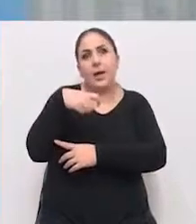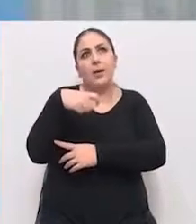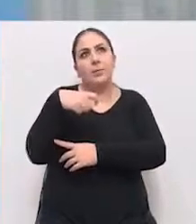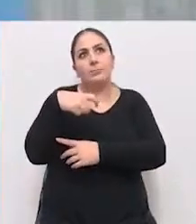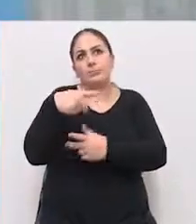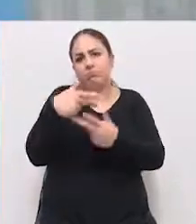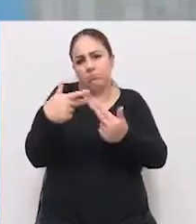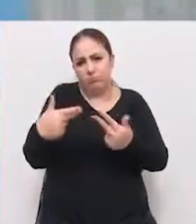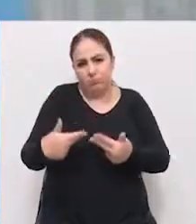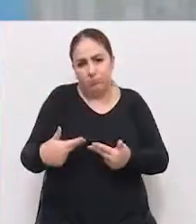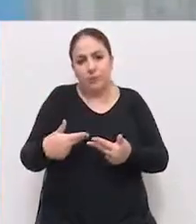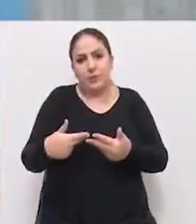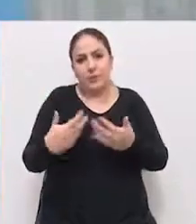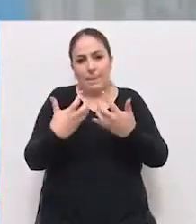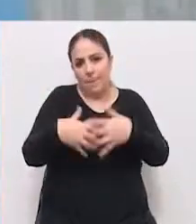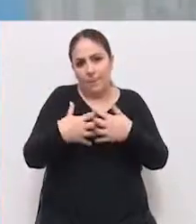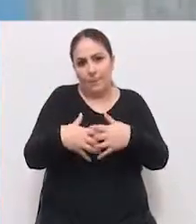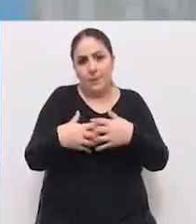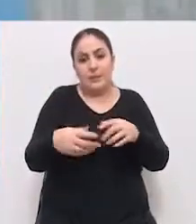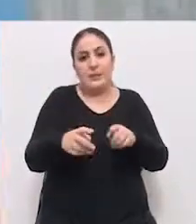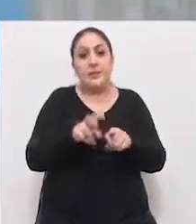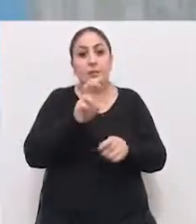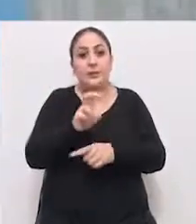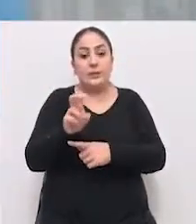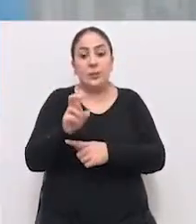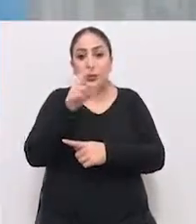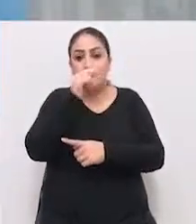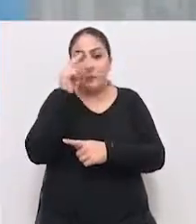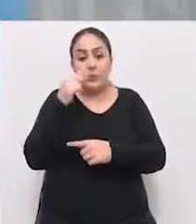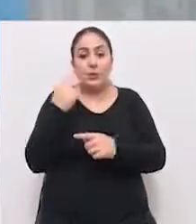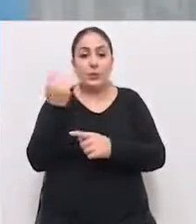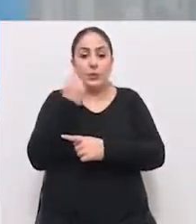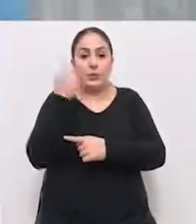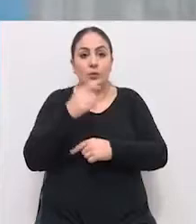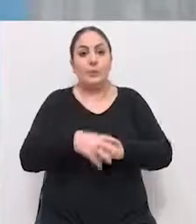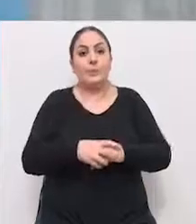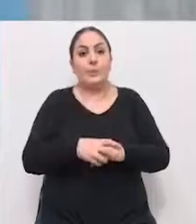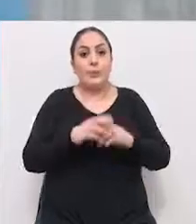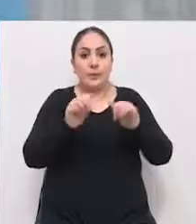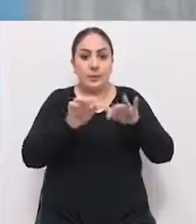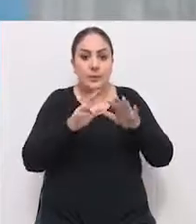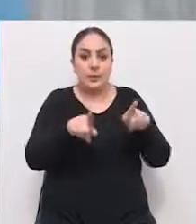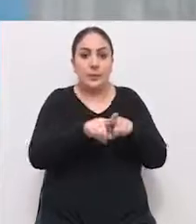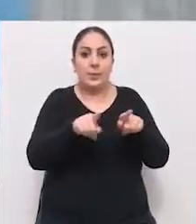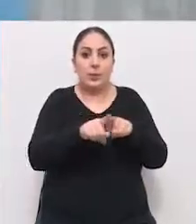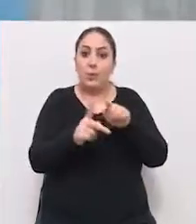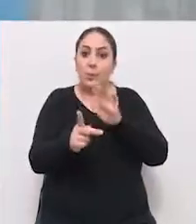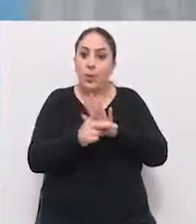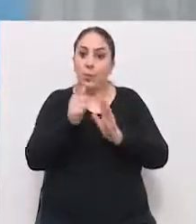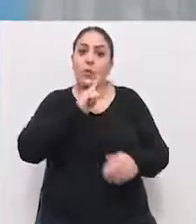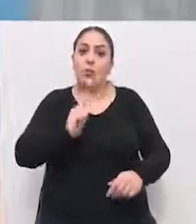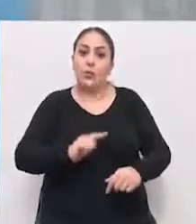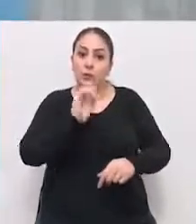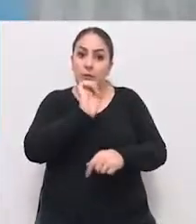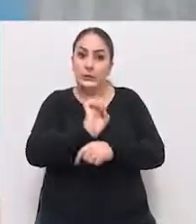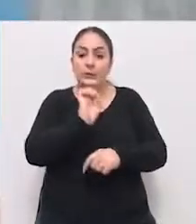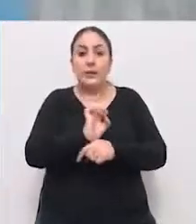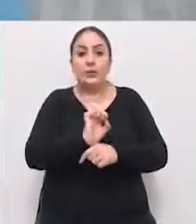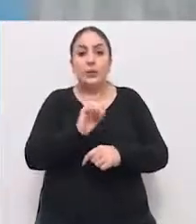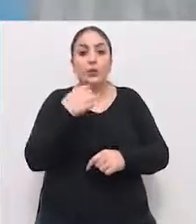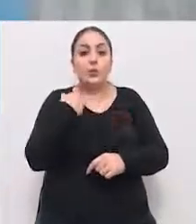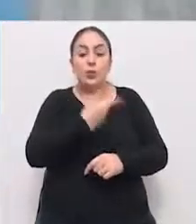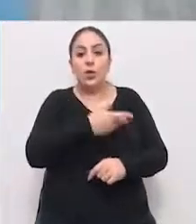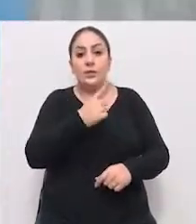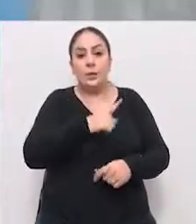do estado do Rio Grande do Sul. Além desses 2 recursos da Assembleia e do próprio governo do